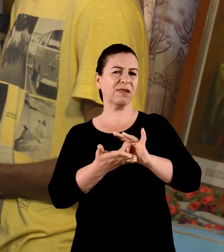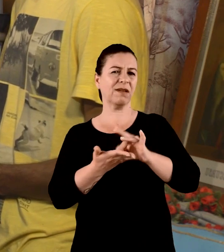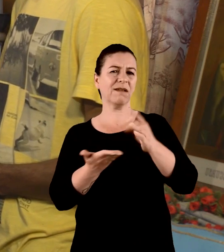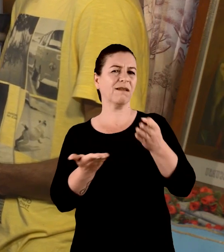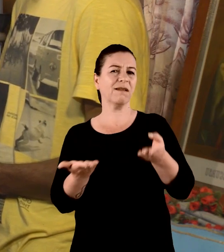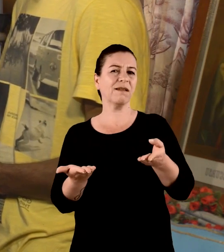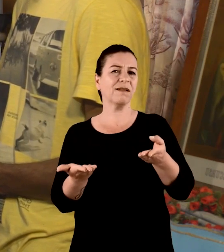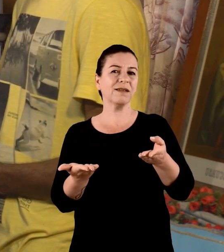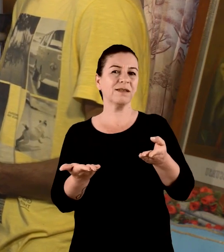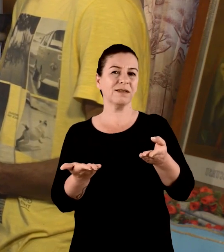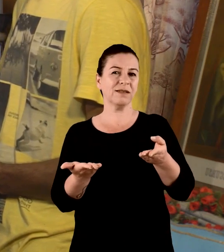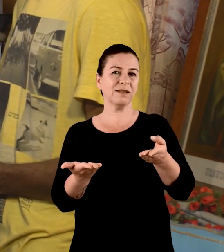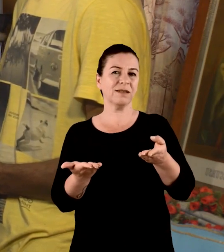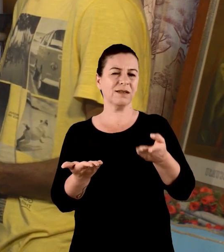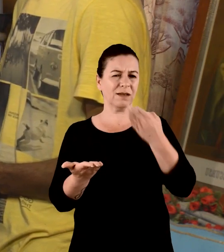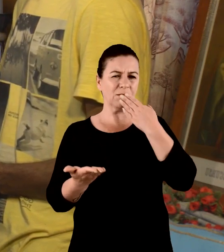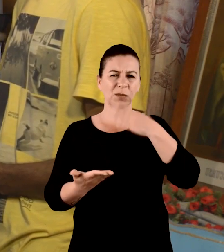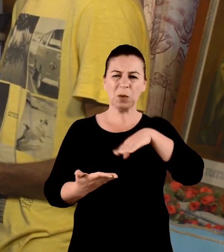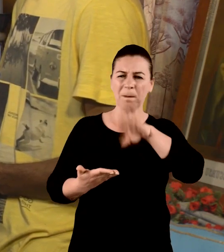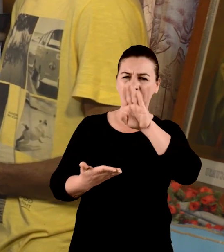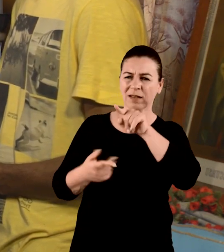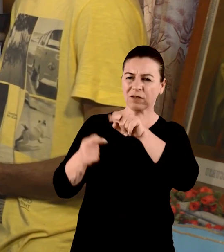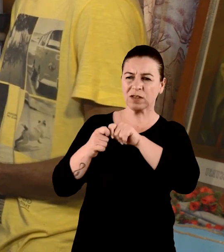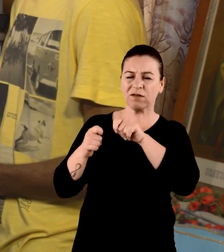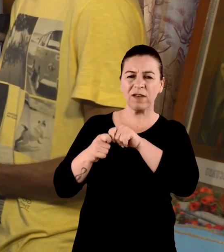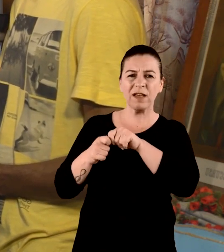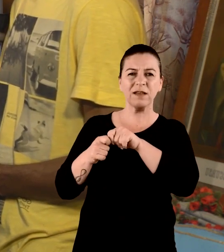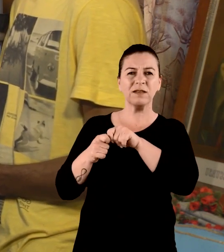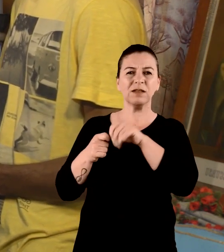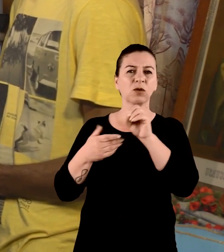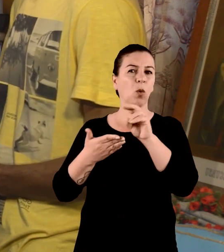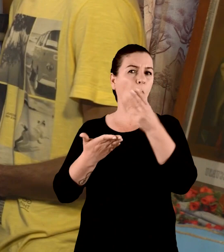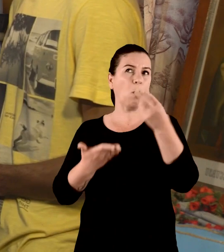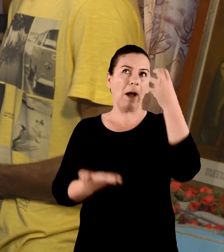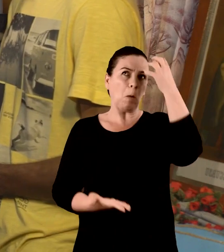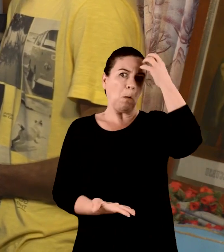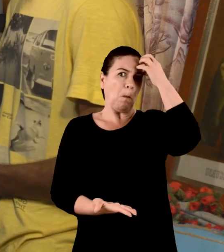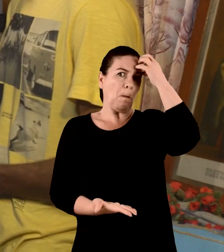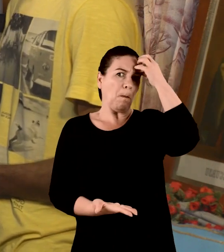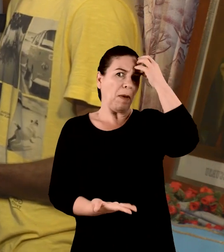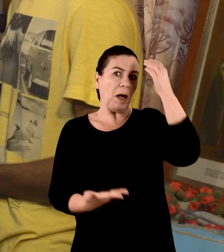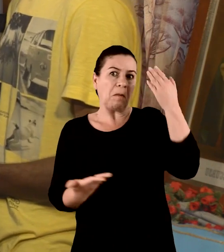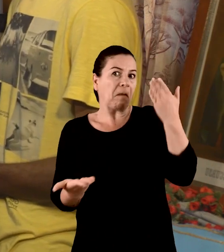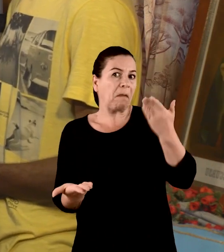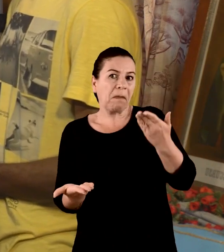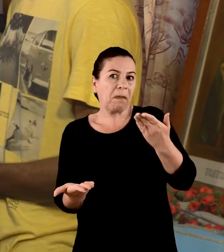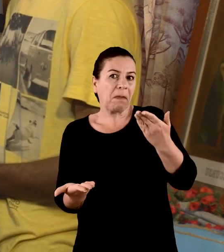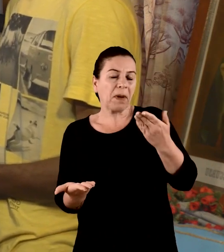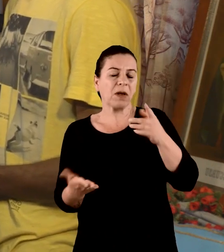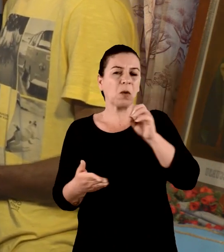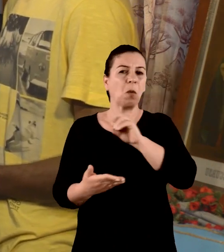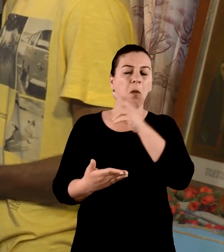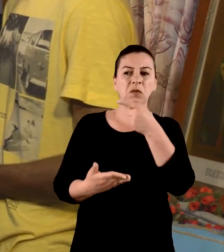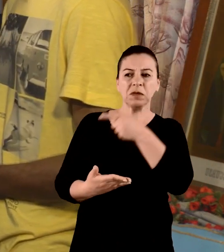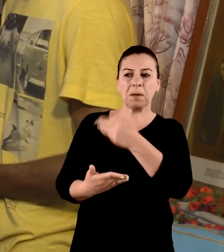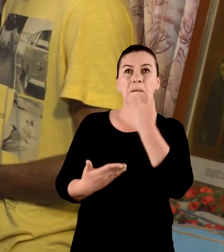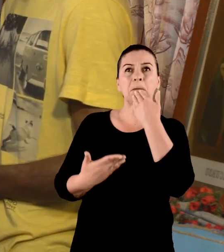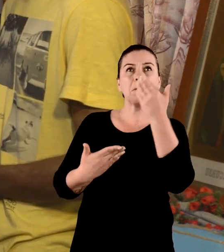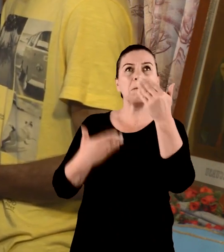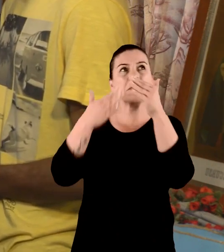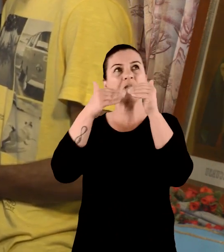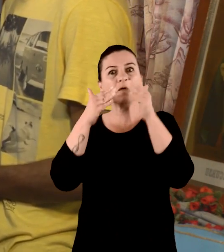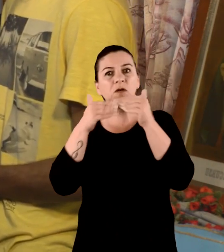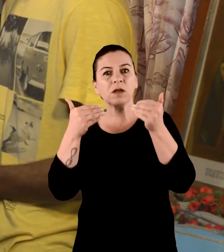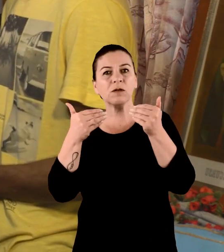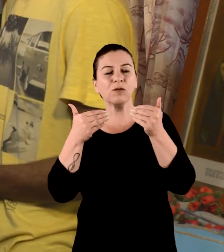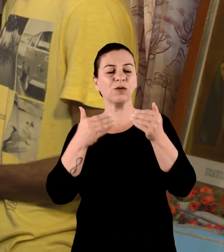É uma promessa que você fez? É uma culpa que você traz? Ou você está pedindo